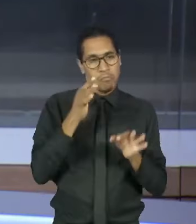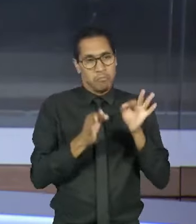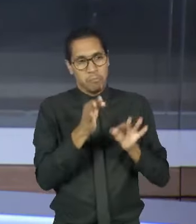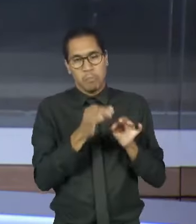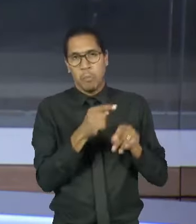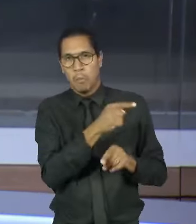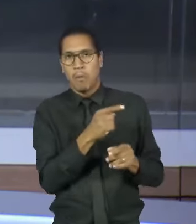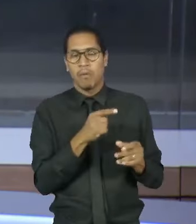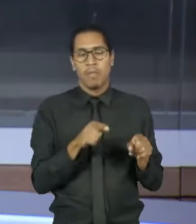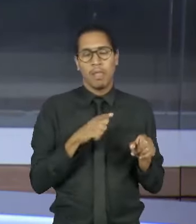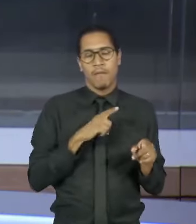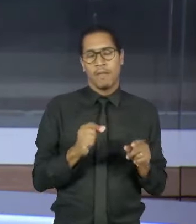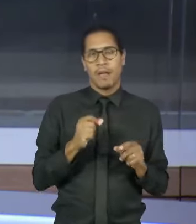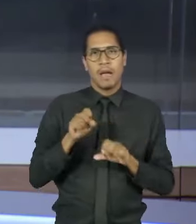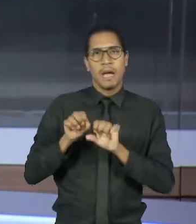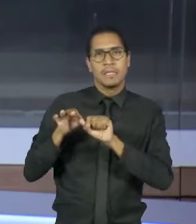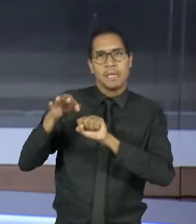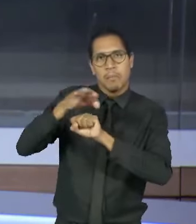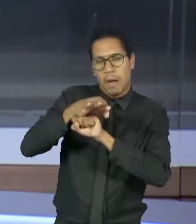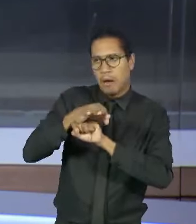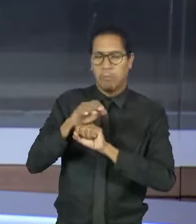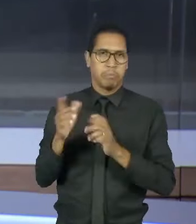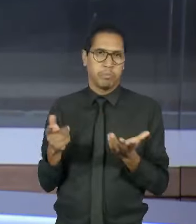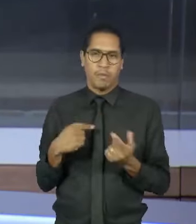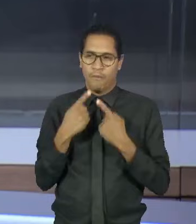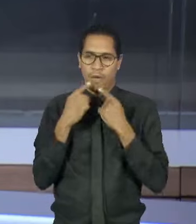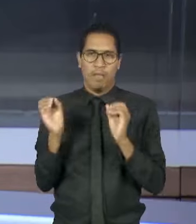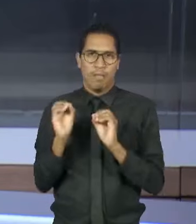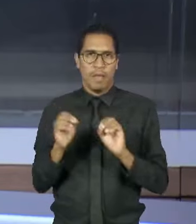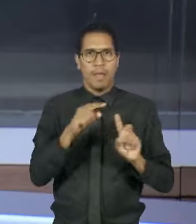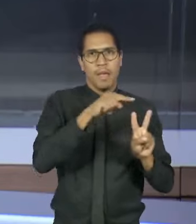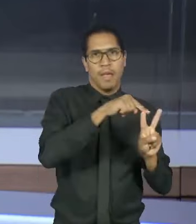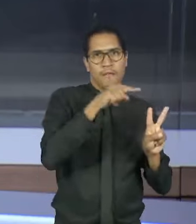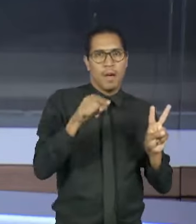o caso e a Vale informou que não foi notificada da decisão judicial.